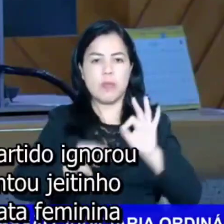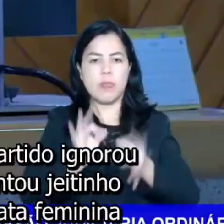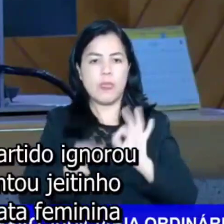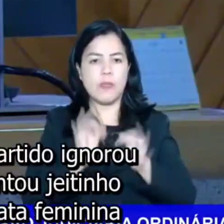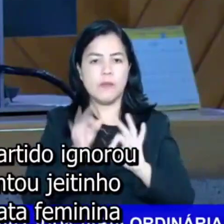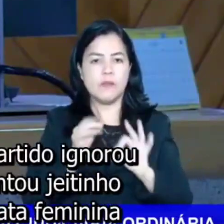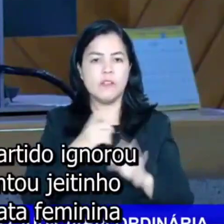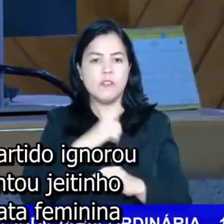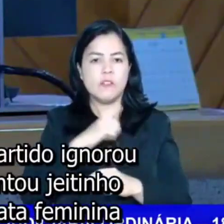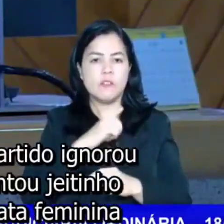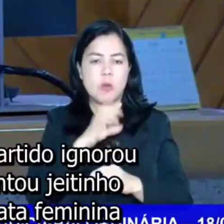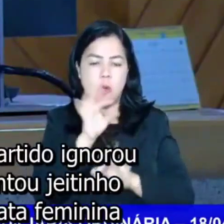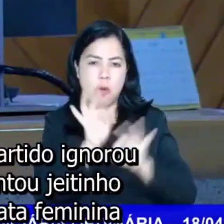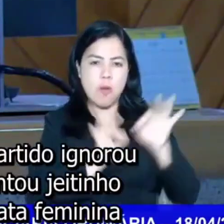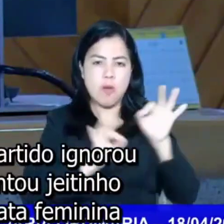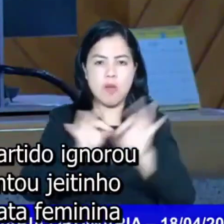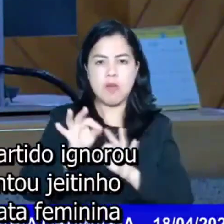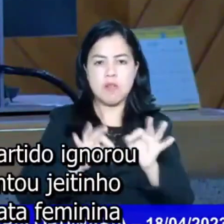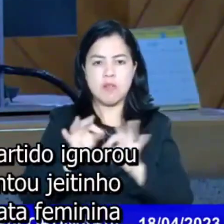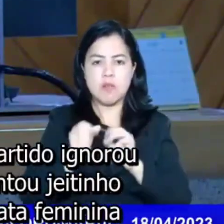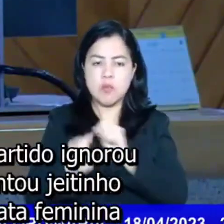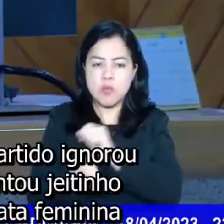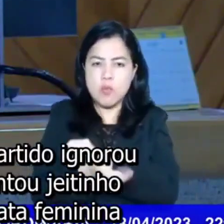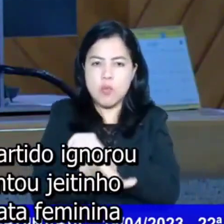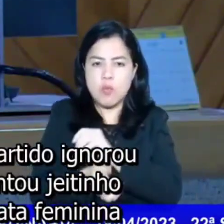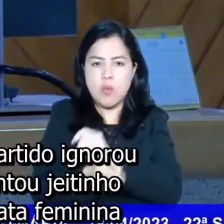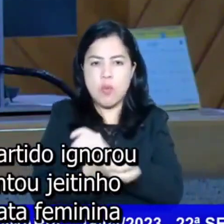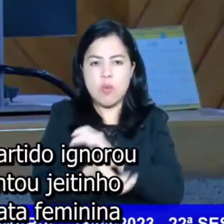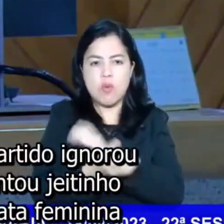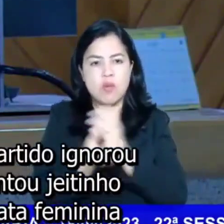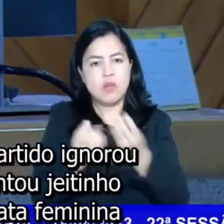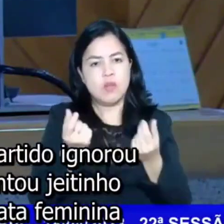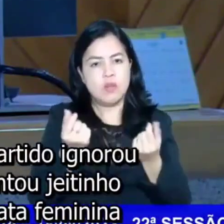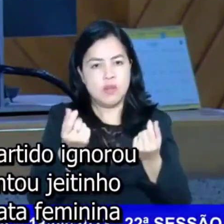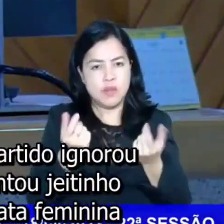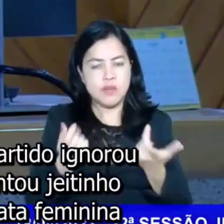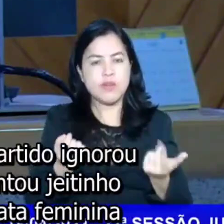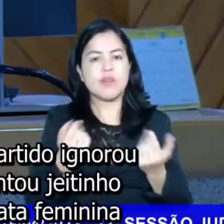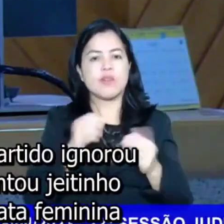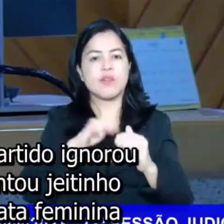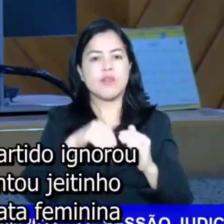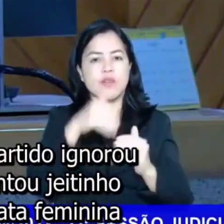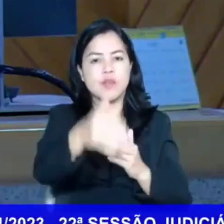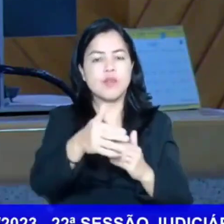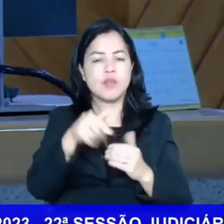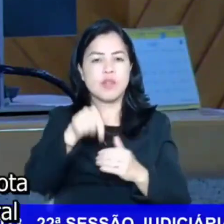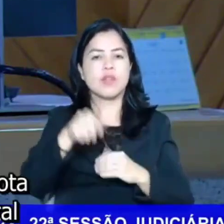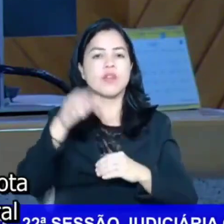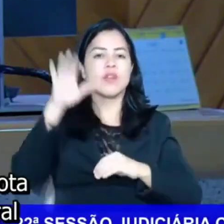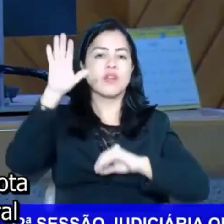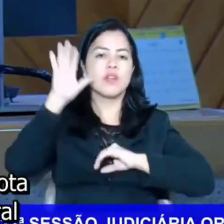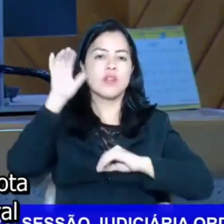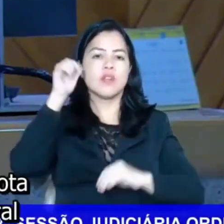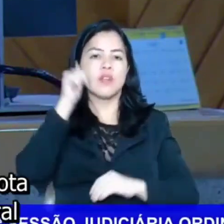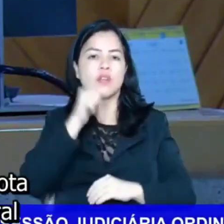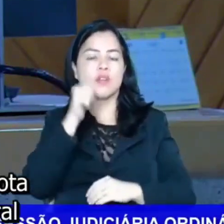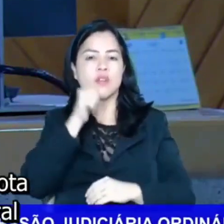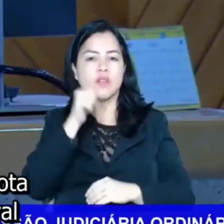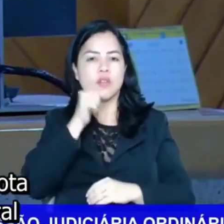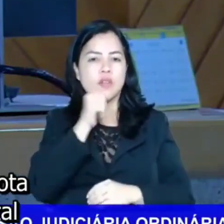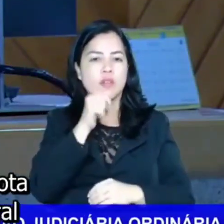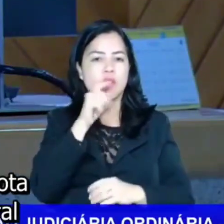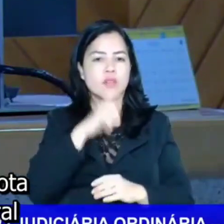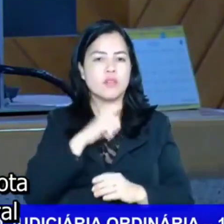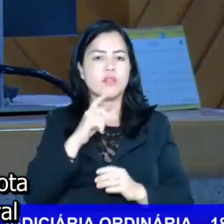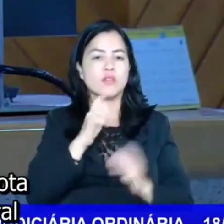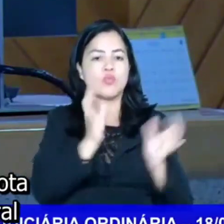implementou jeitinho para repassar por fora e exclusivamente a candidata feminina, simpatizante do PT,